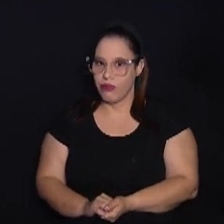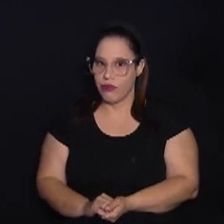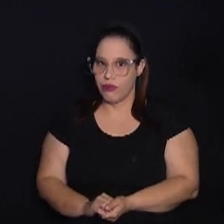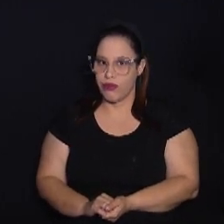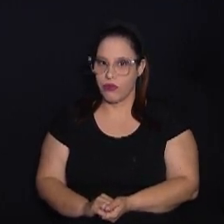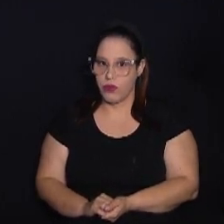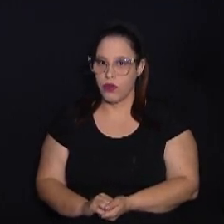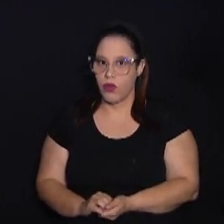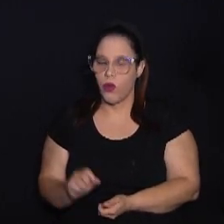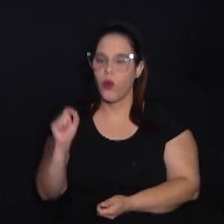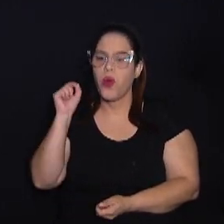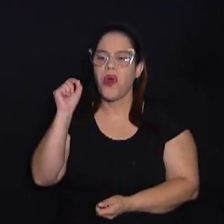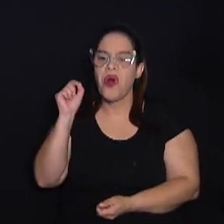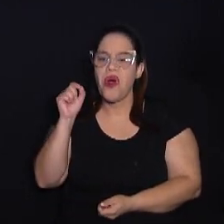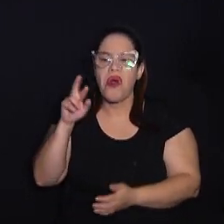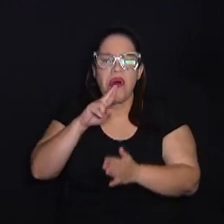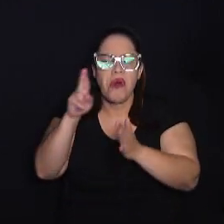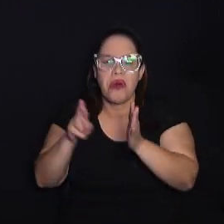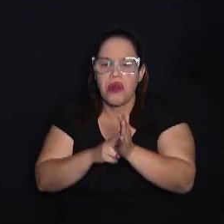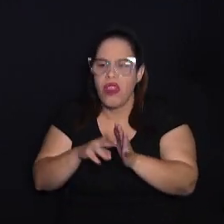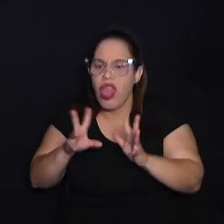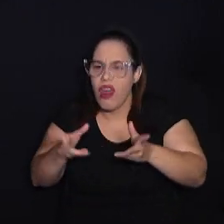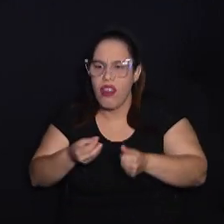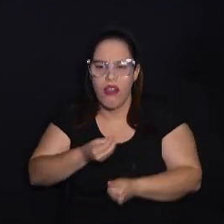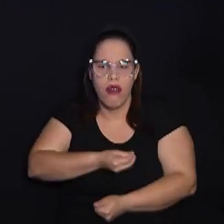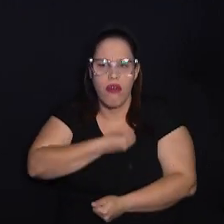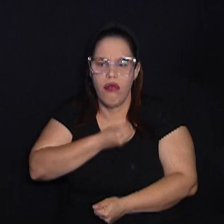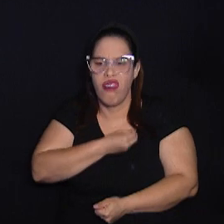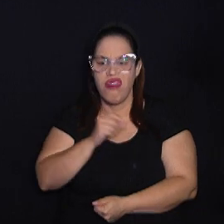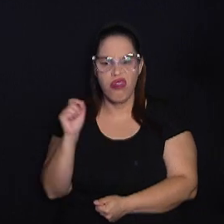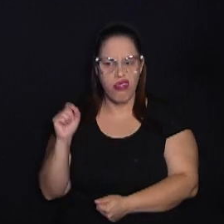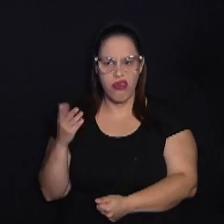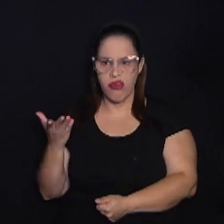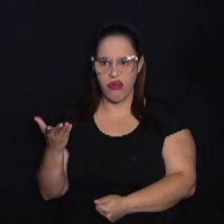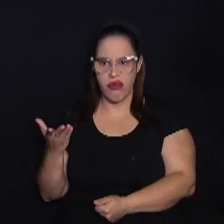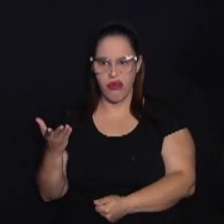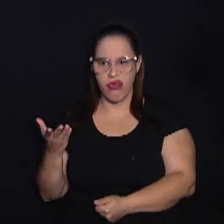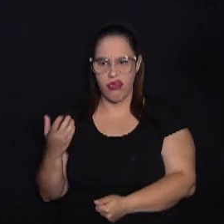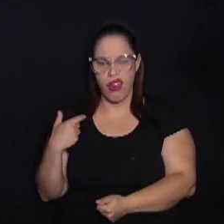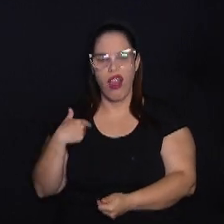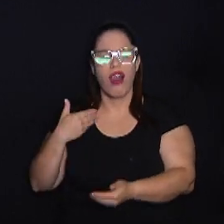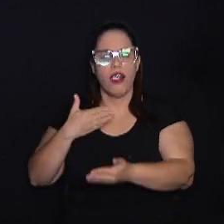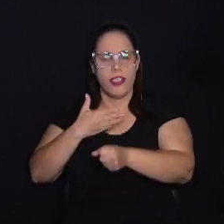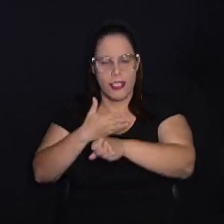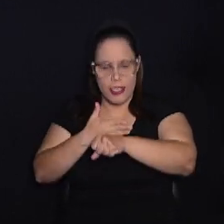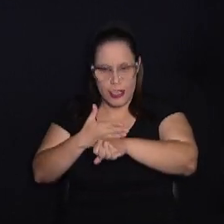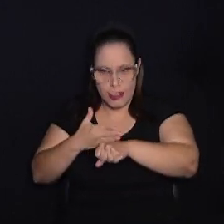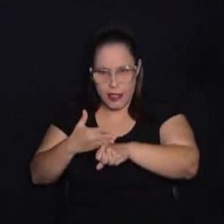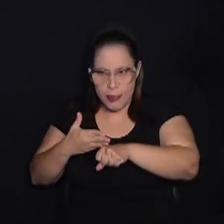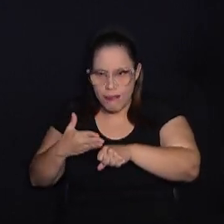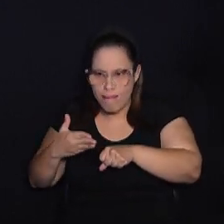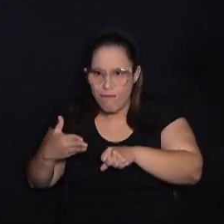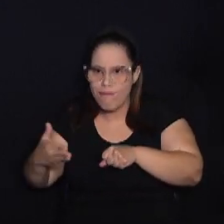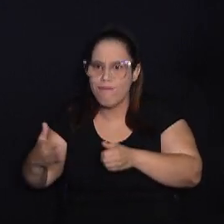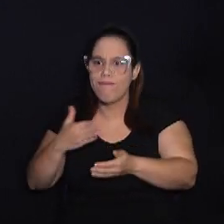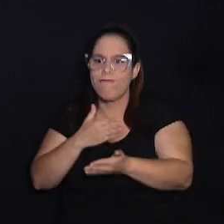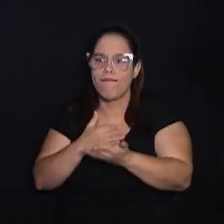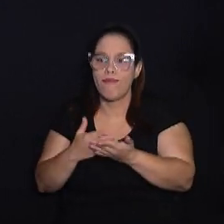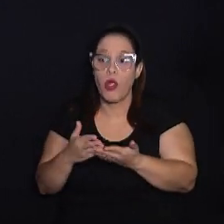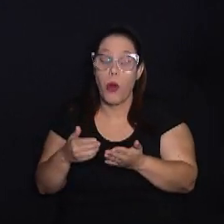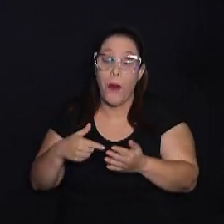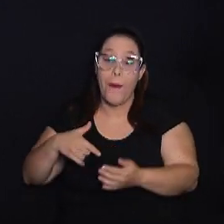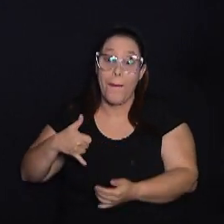O que isso tudo representou na minha vida? Que tive que recomeçar com mais